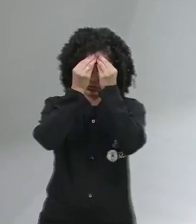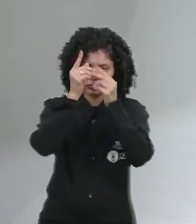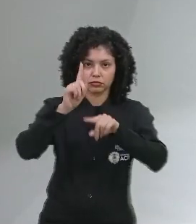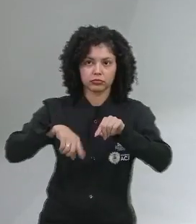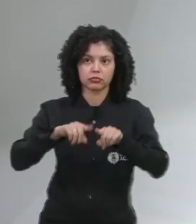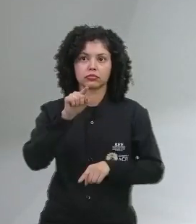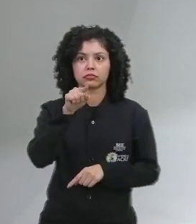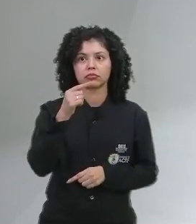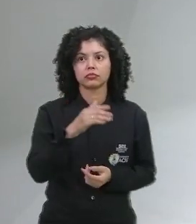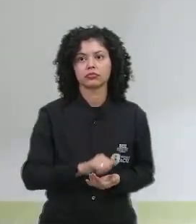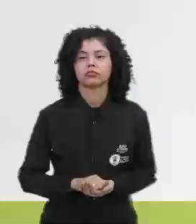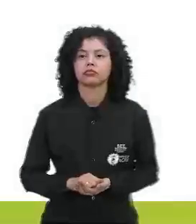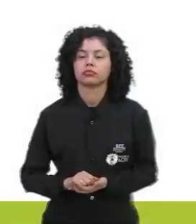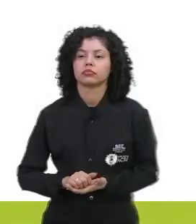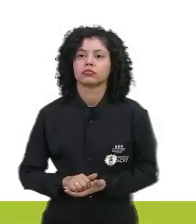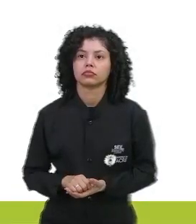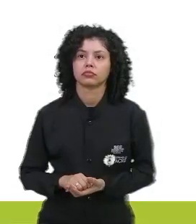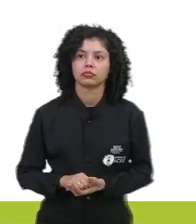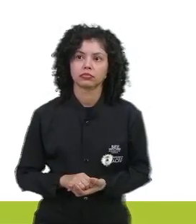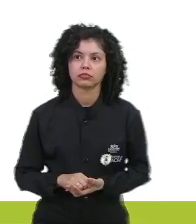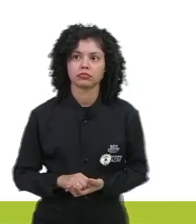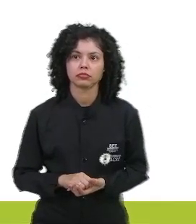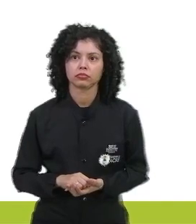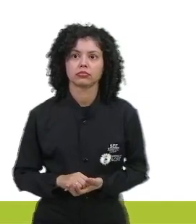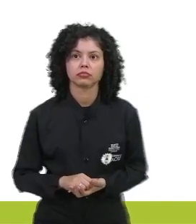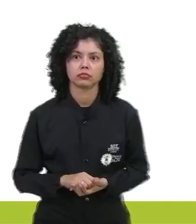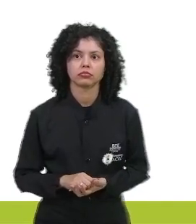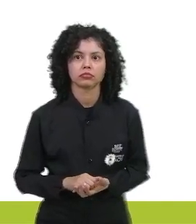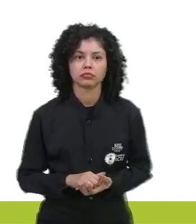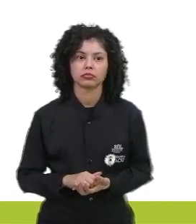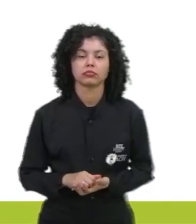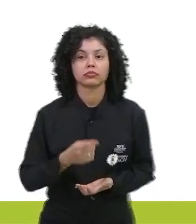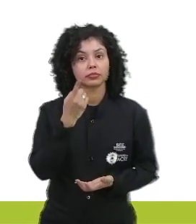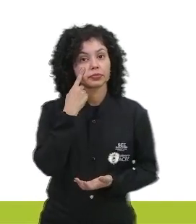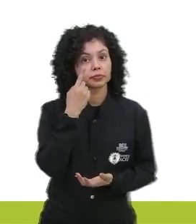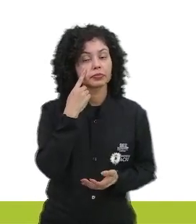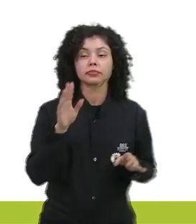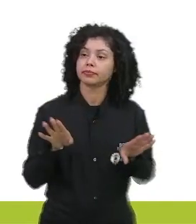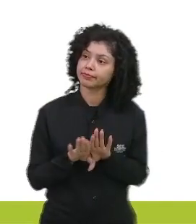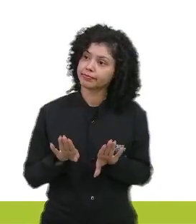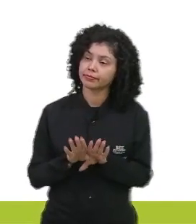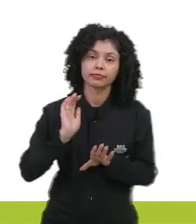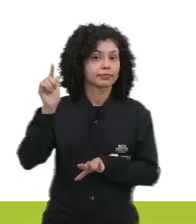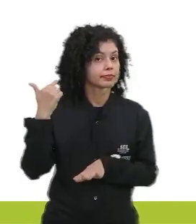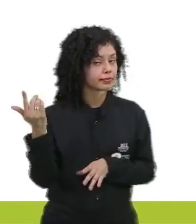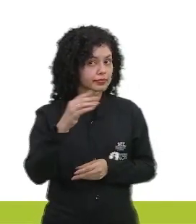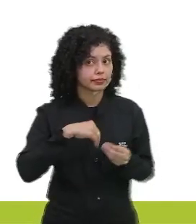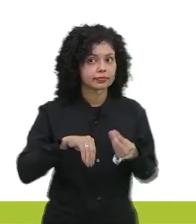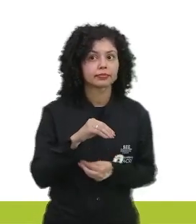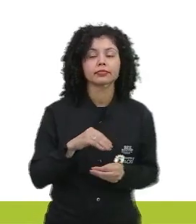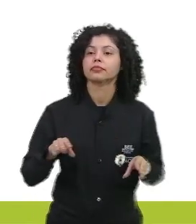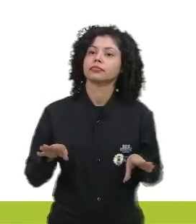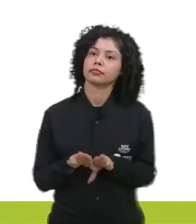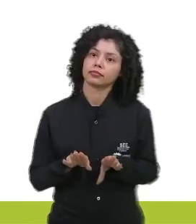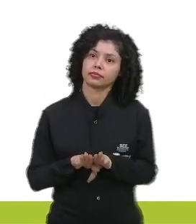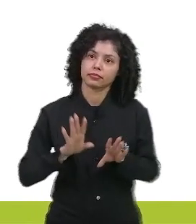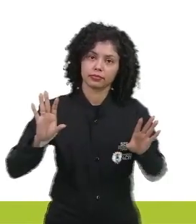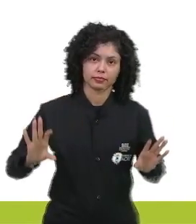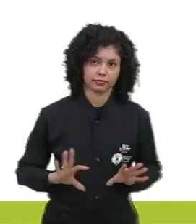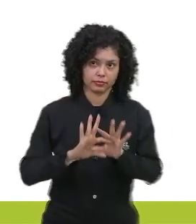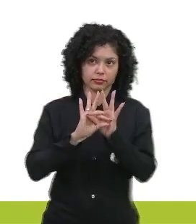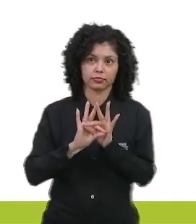material para você não se perder. Vamos seguir. Olha só, aqui nós temos agora uma outra reação, que é a